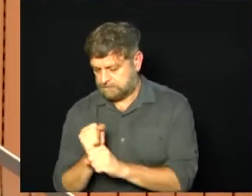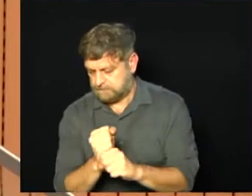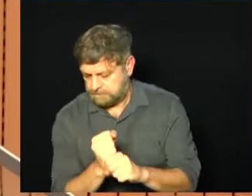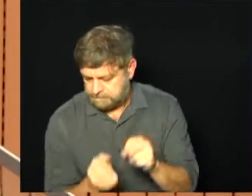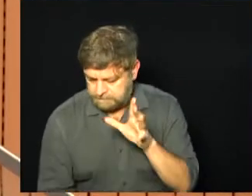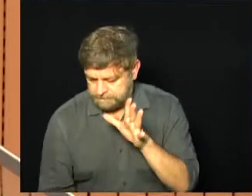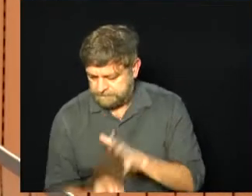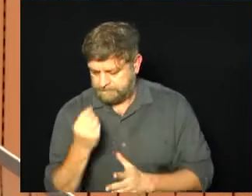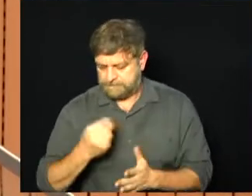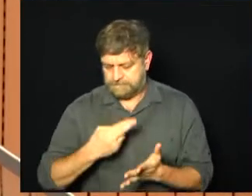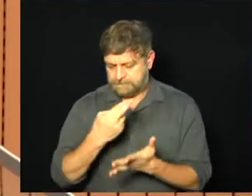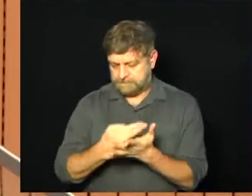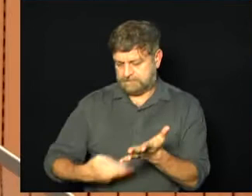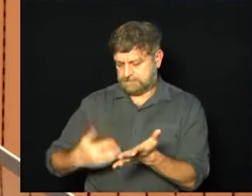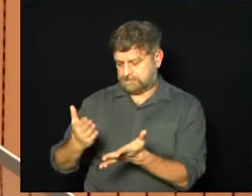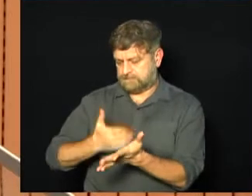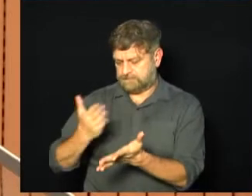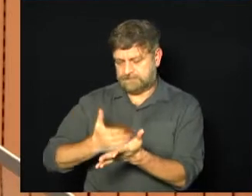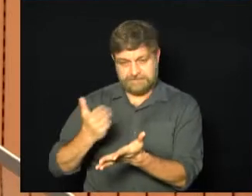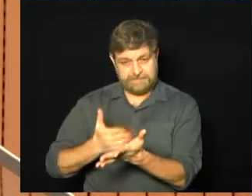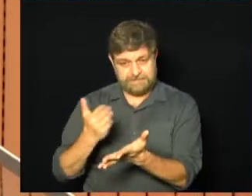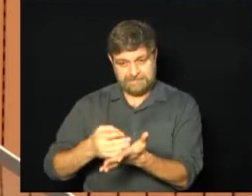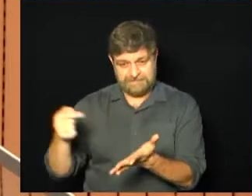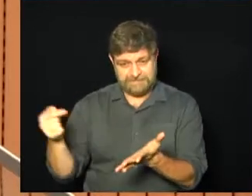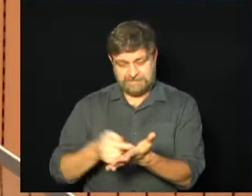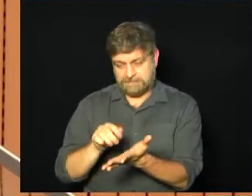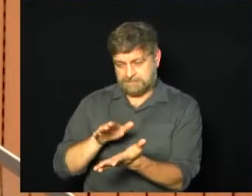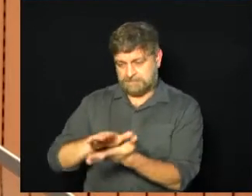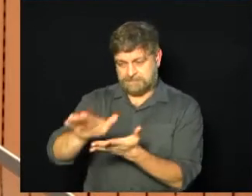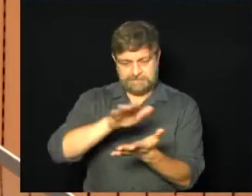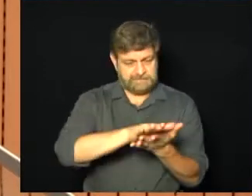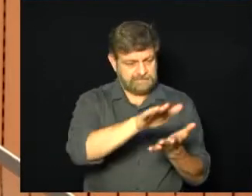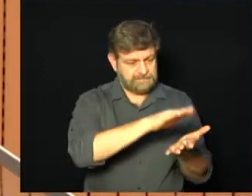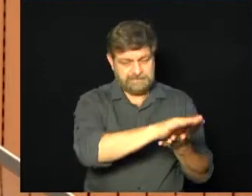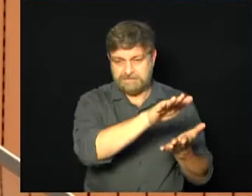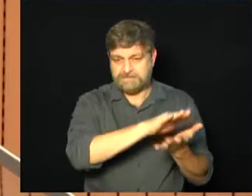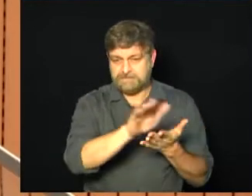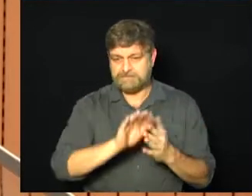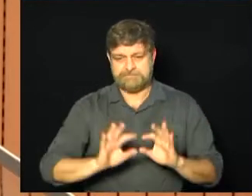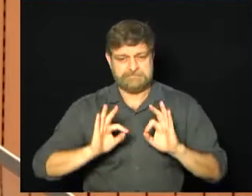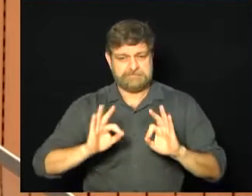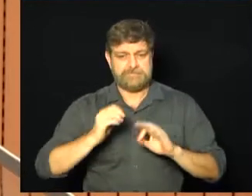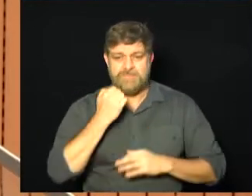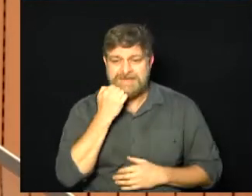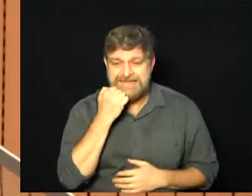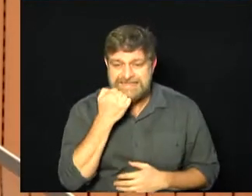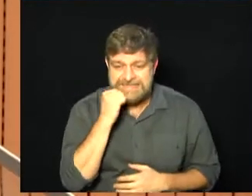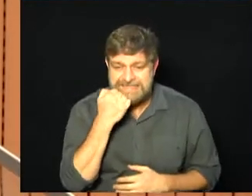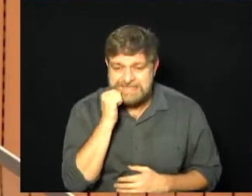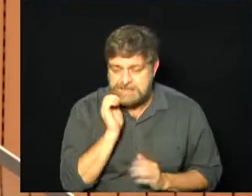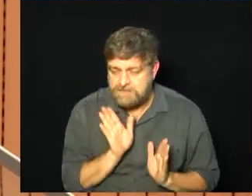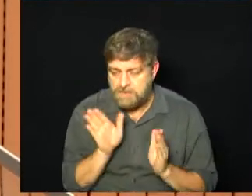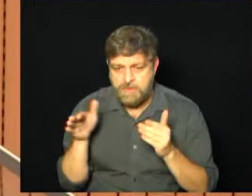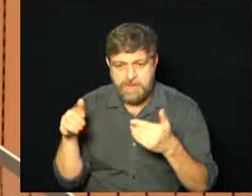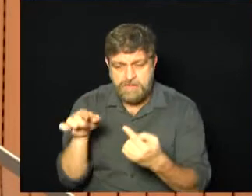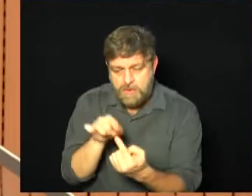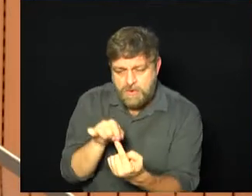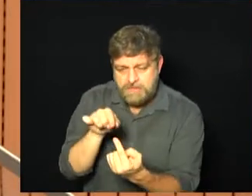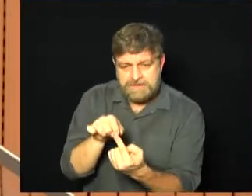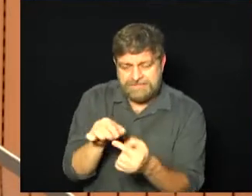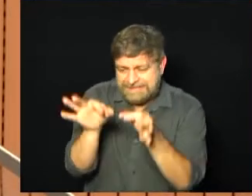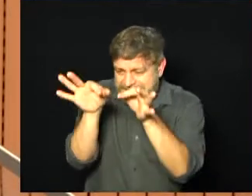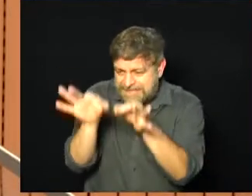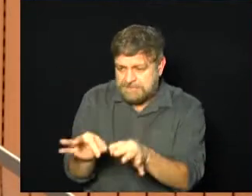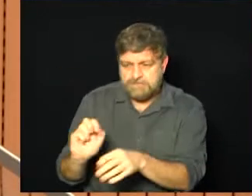a revista, que foi muito requisitada e prestigiada como uma publicação de cunho científico de inequívoco